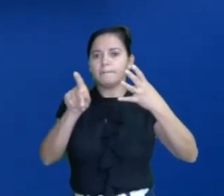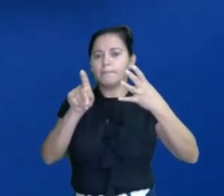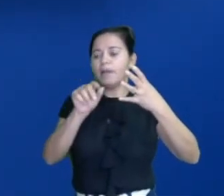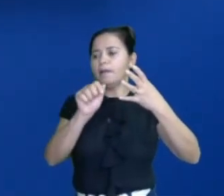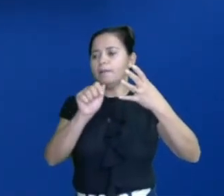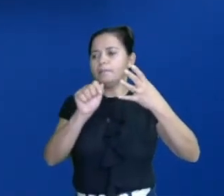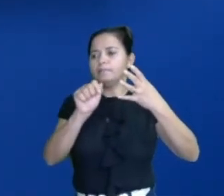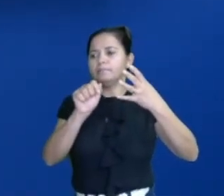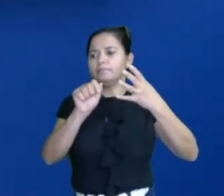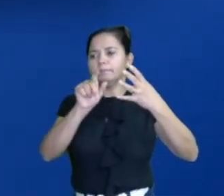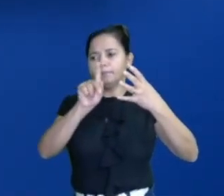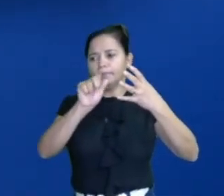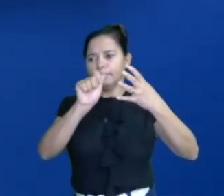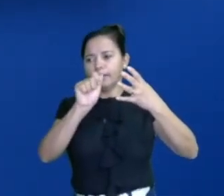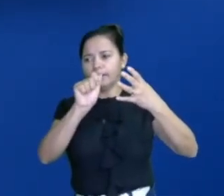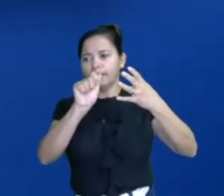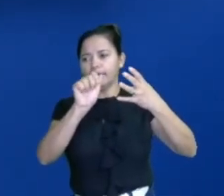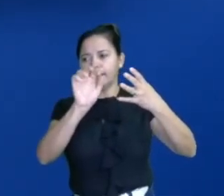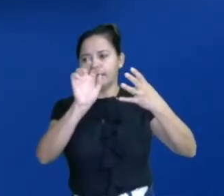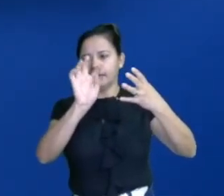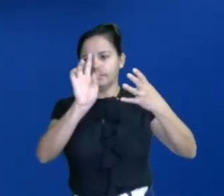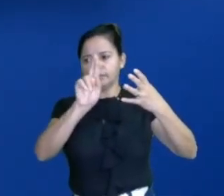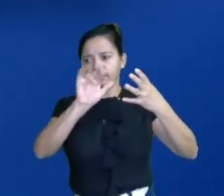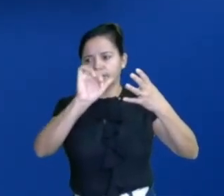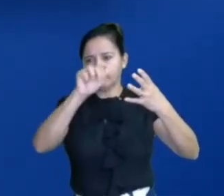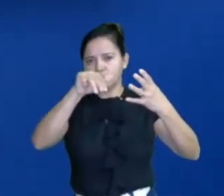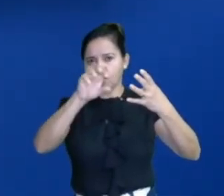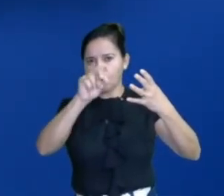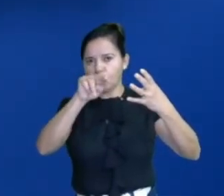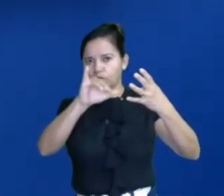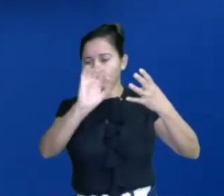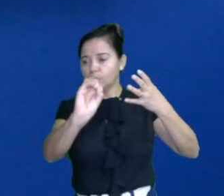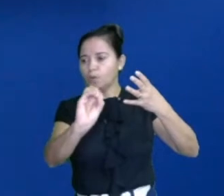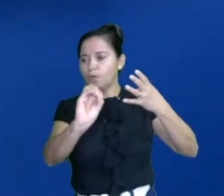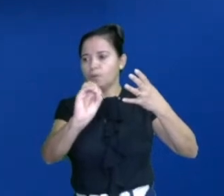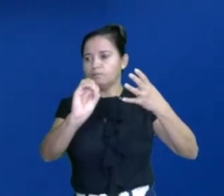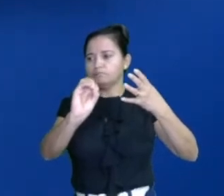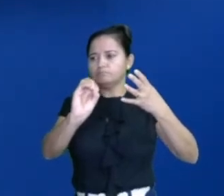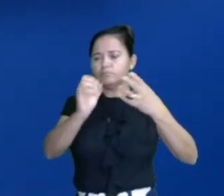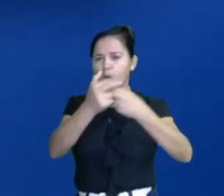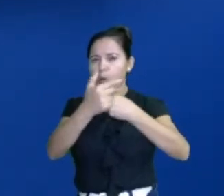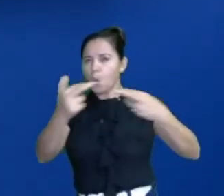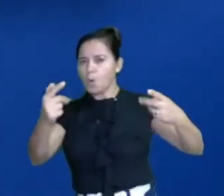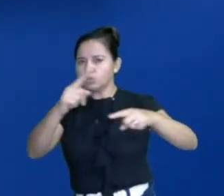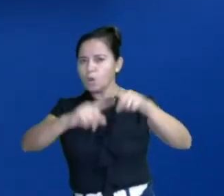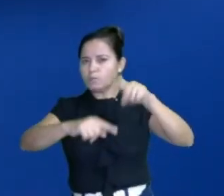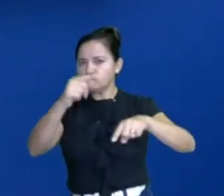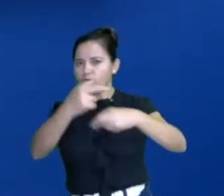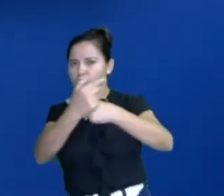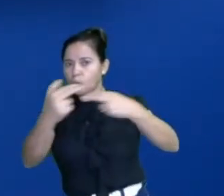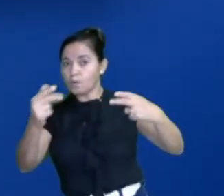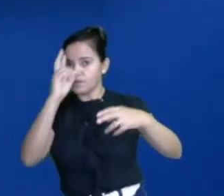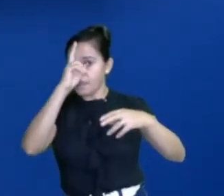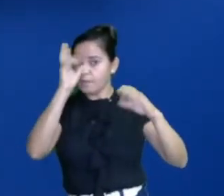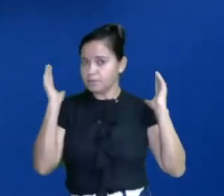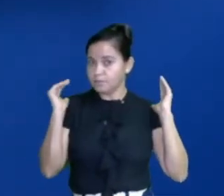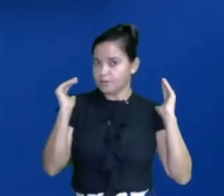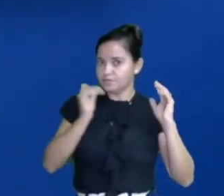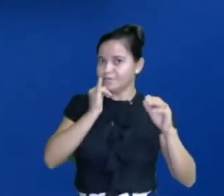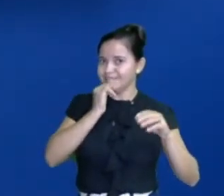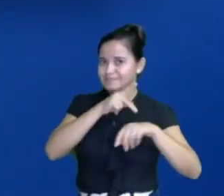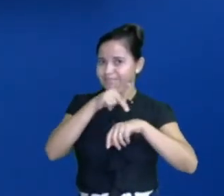Patrimônio material, certo? Que no caso a escultura do anjo, por exemplo.